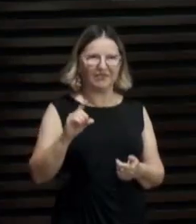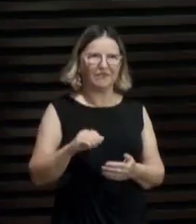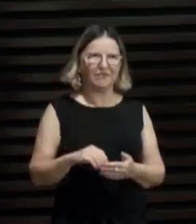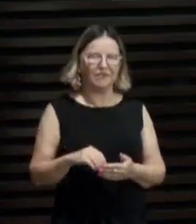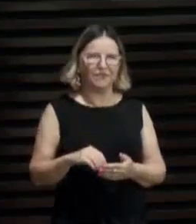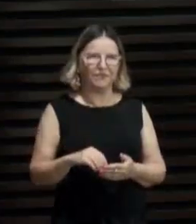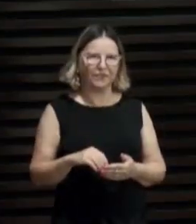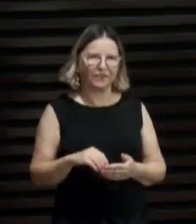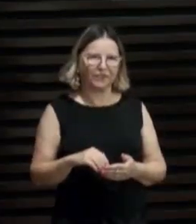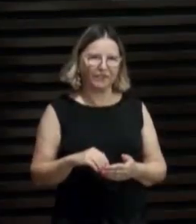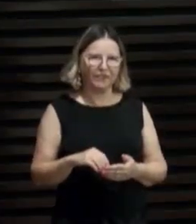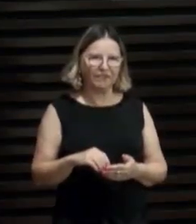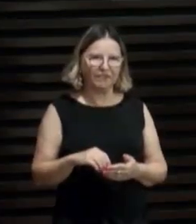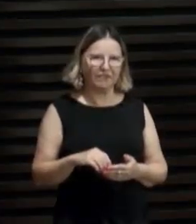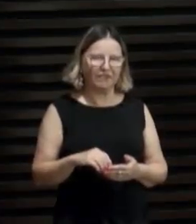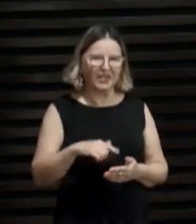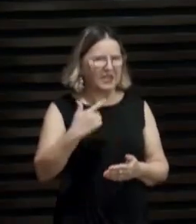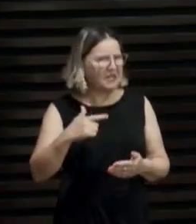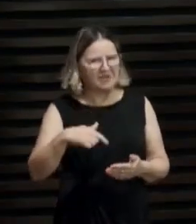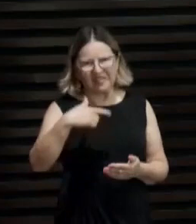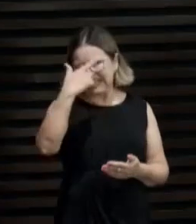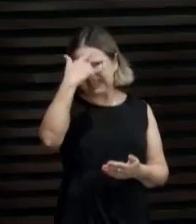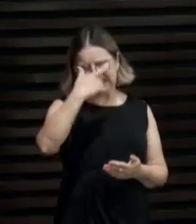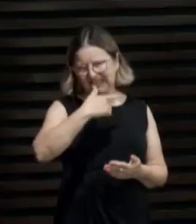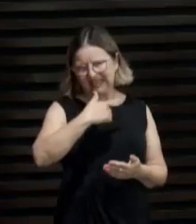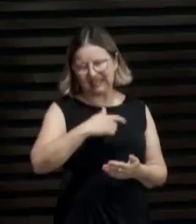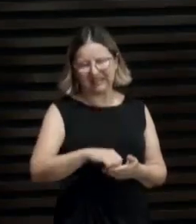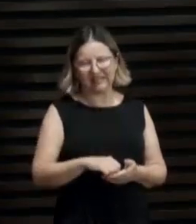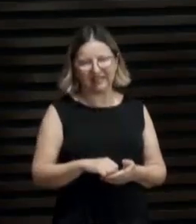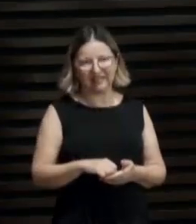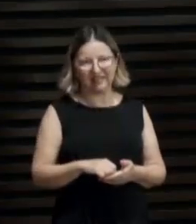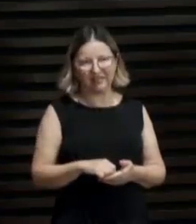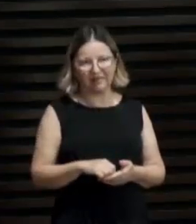tem uma definição de caráter. Dessa